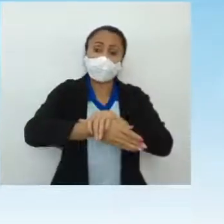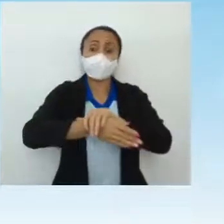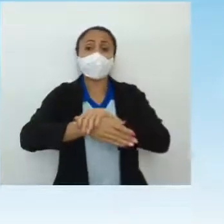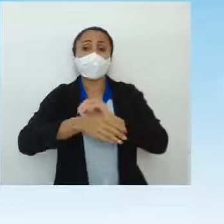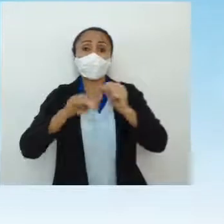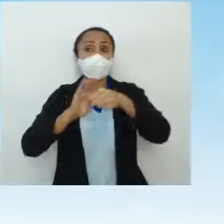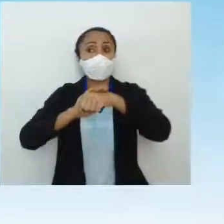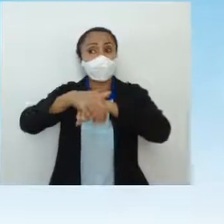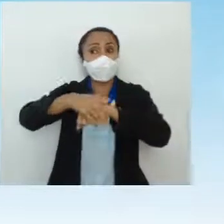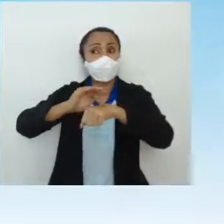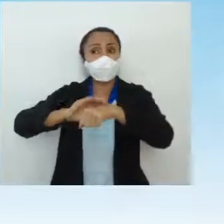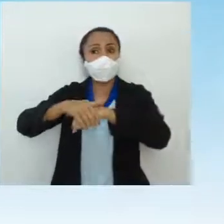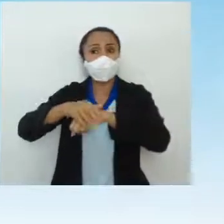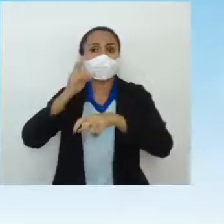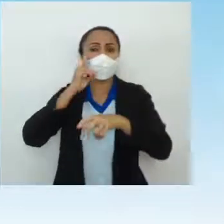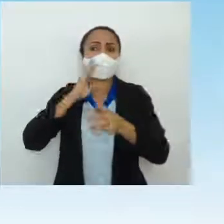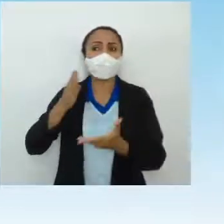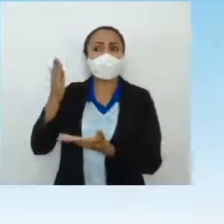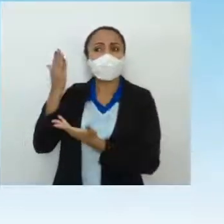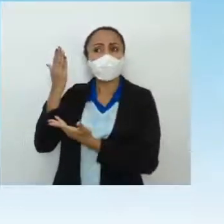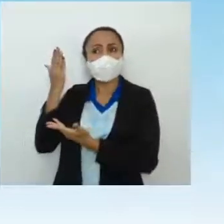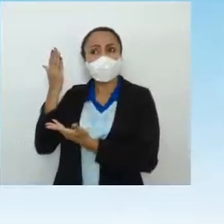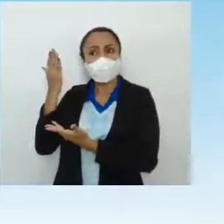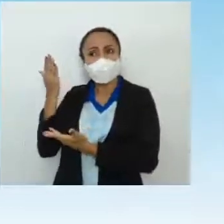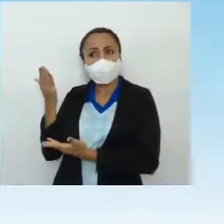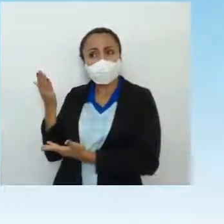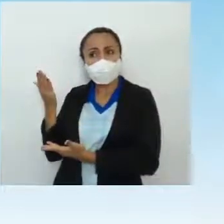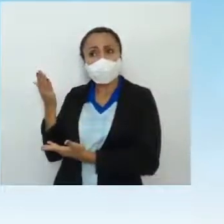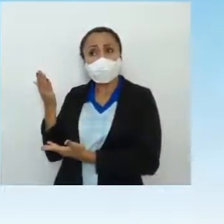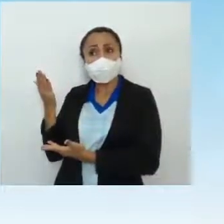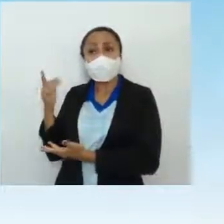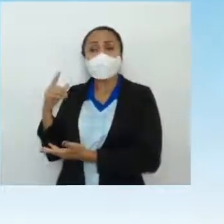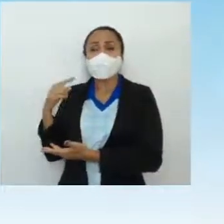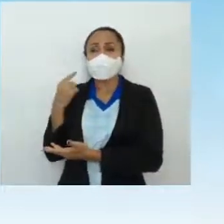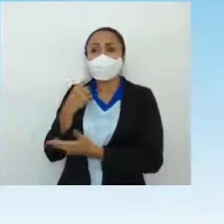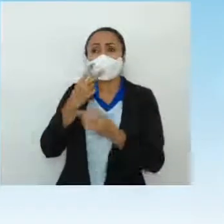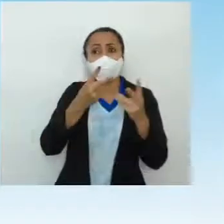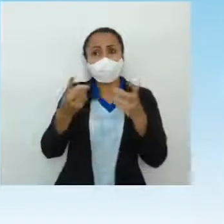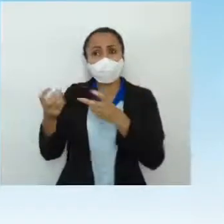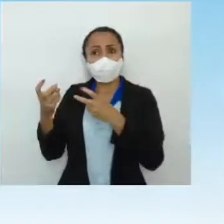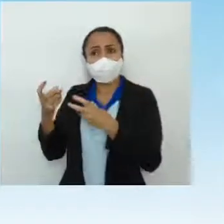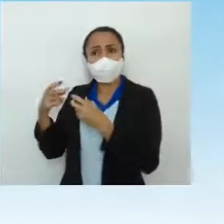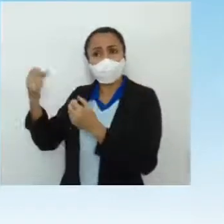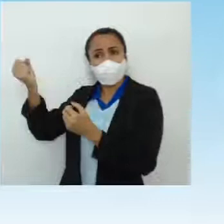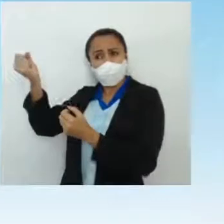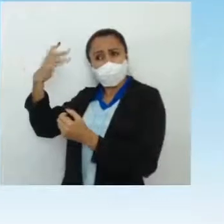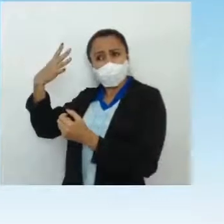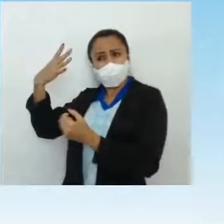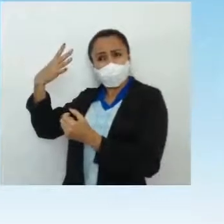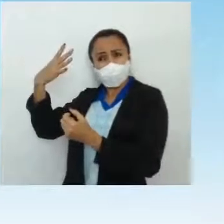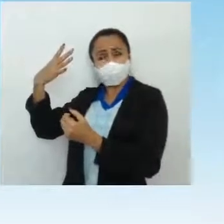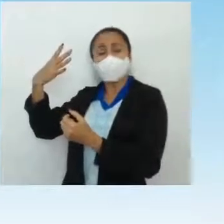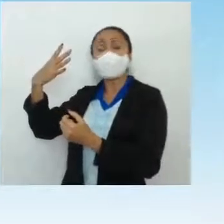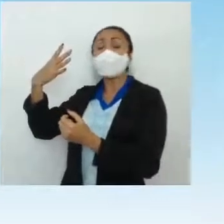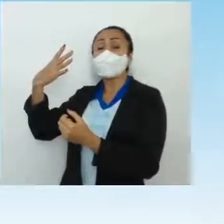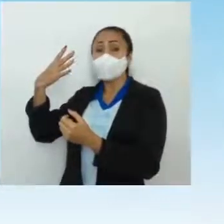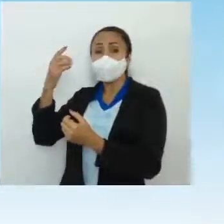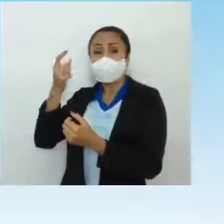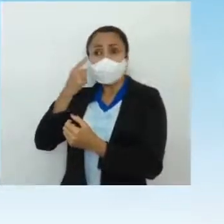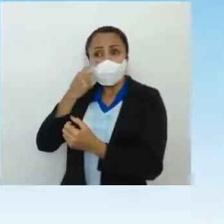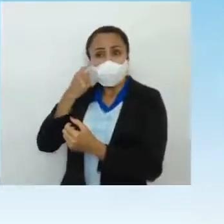Aí a gente vê uma imagem bem legal, onde a gente tem a entrada da luz, onde você pode observar o